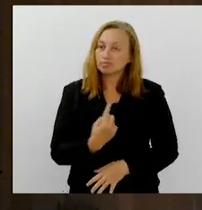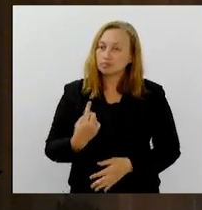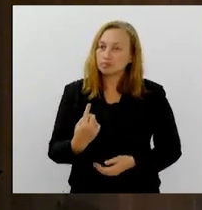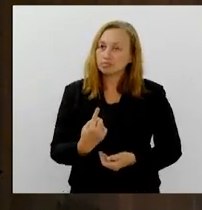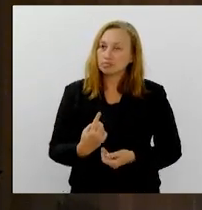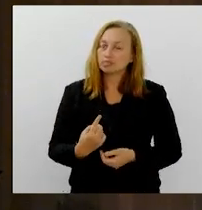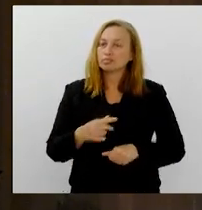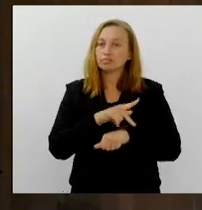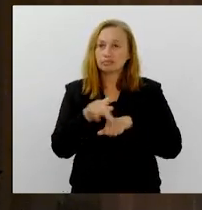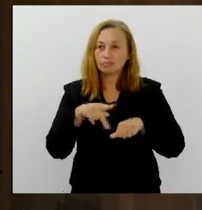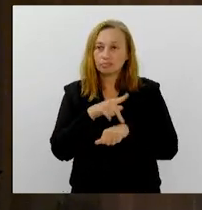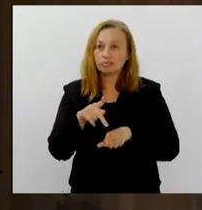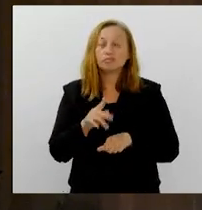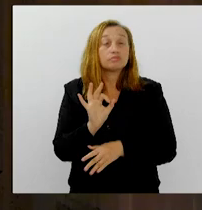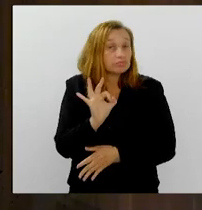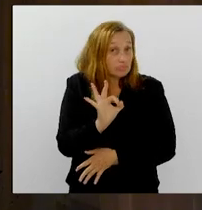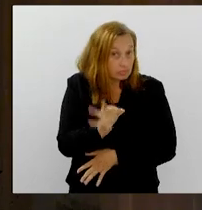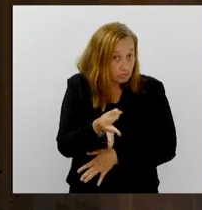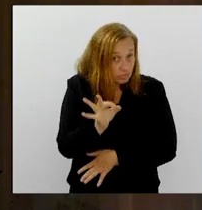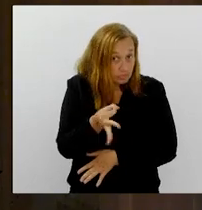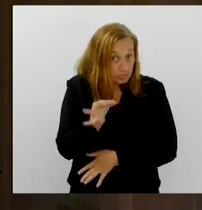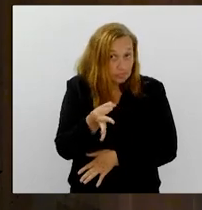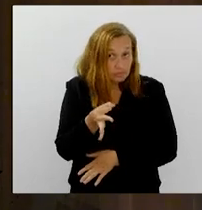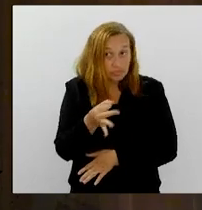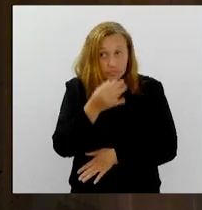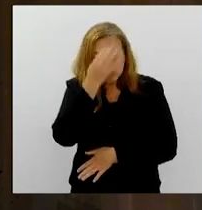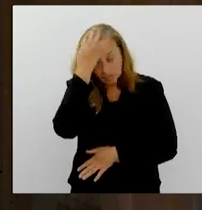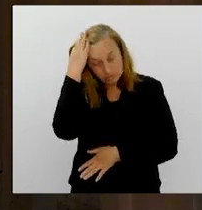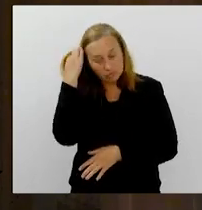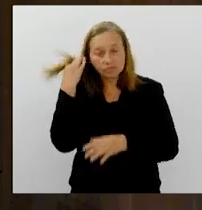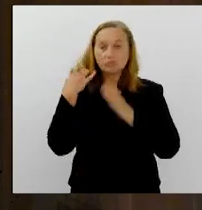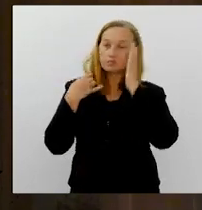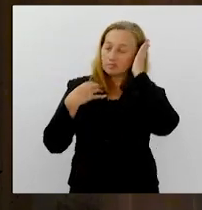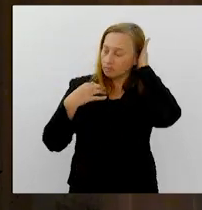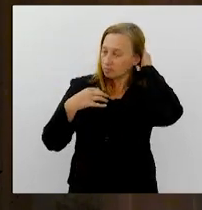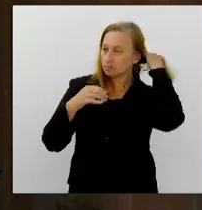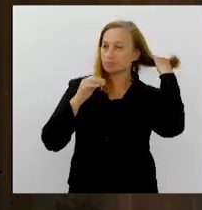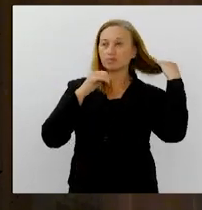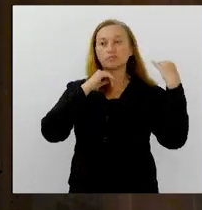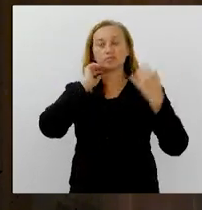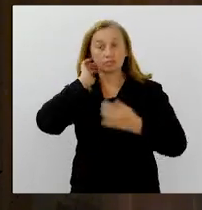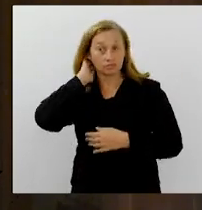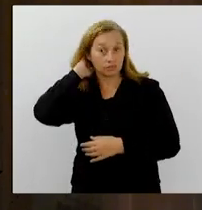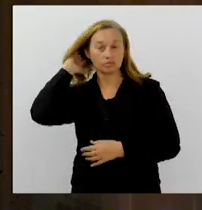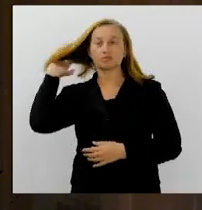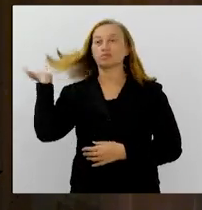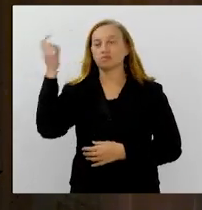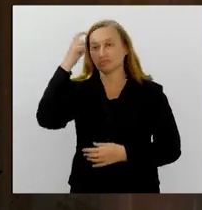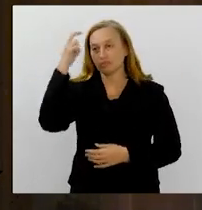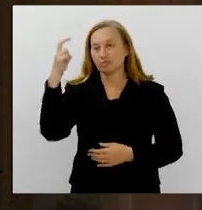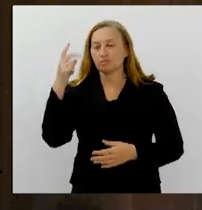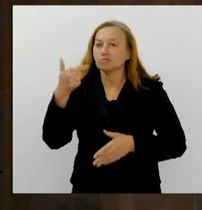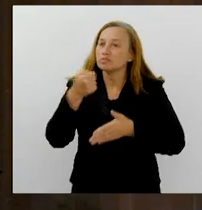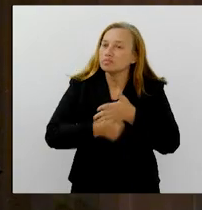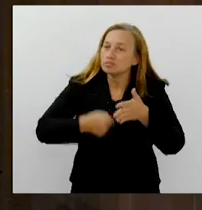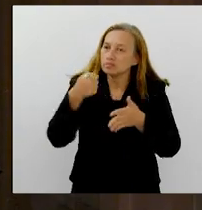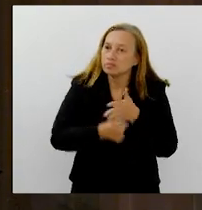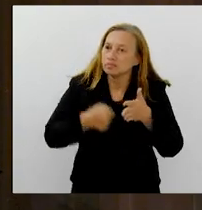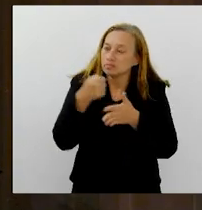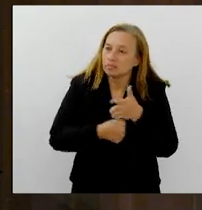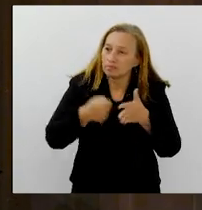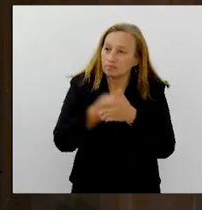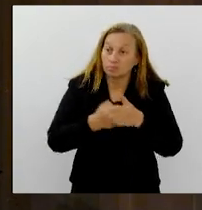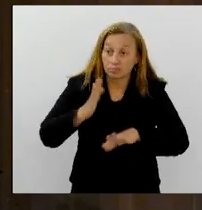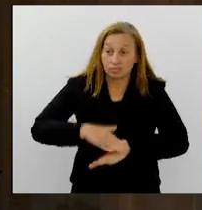do nosso país. E, obviamente, o financiamento da cultura. E essa luta tem sido a mais